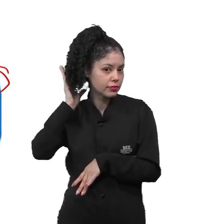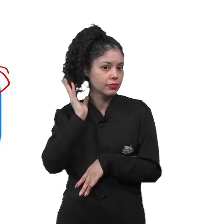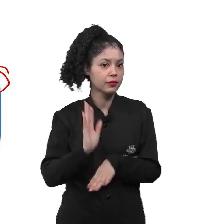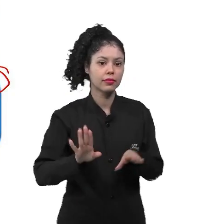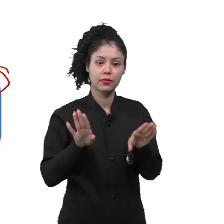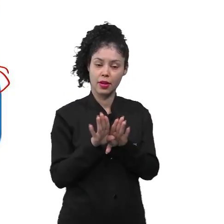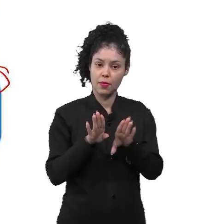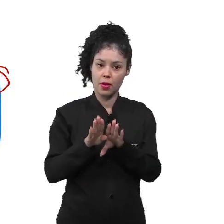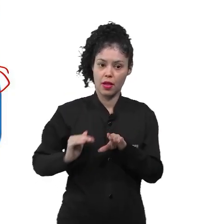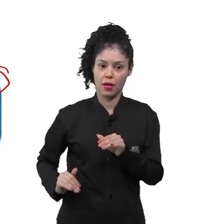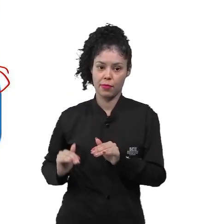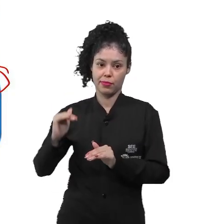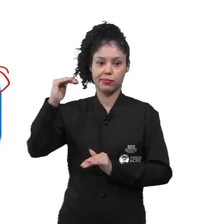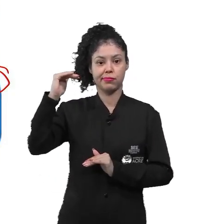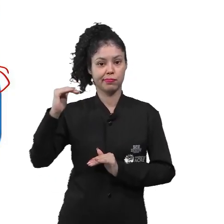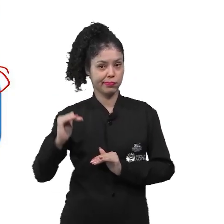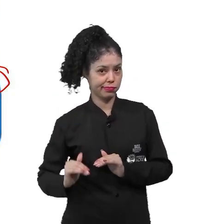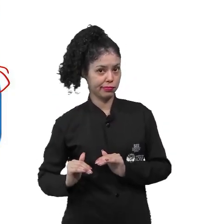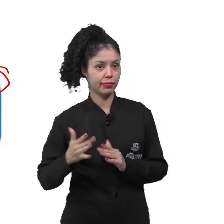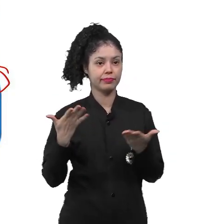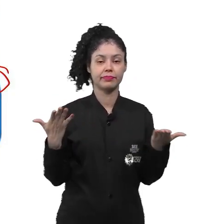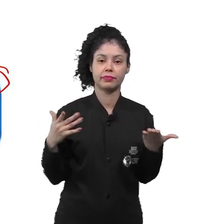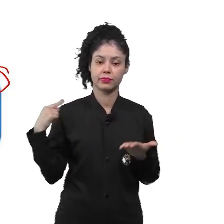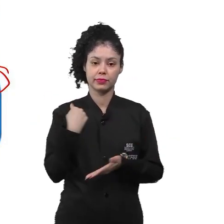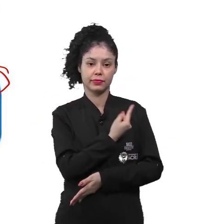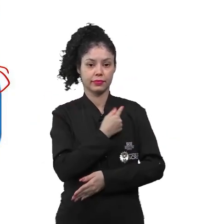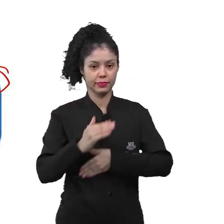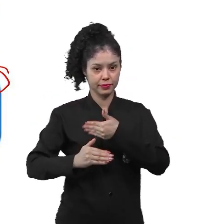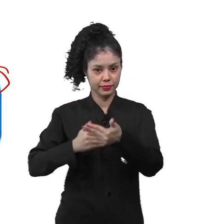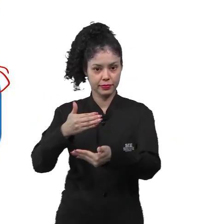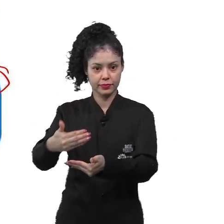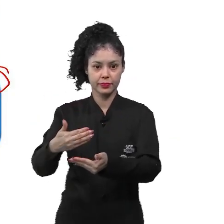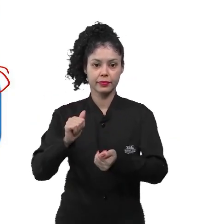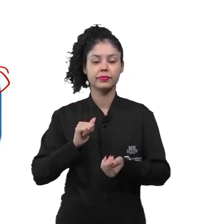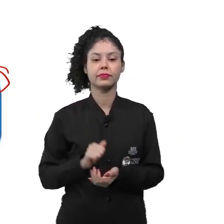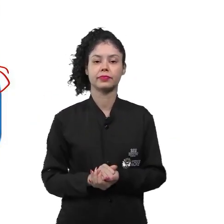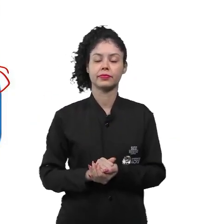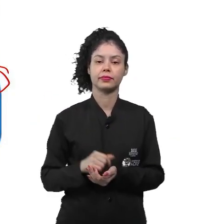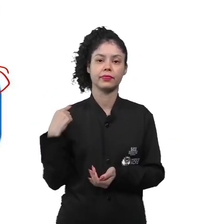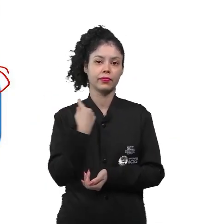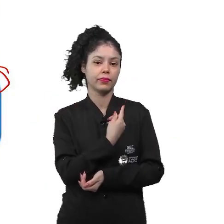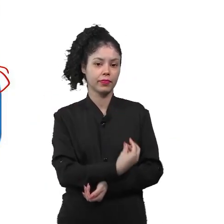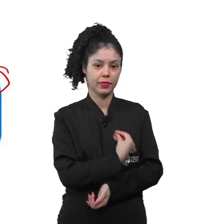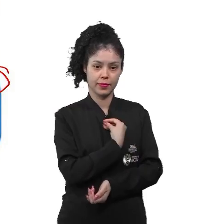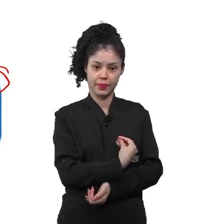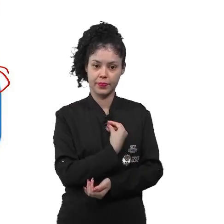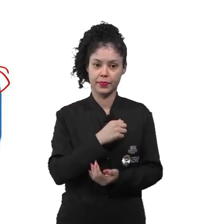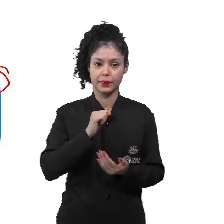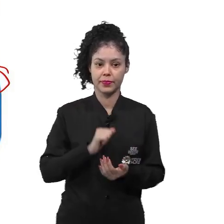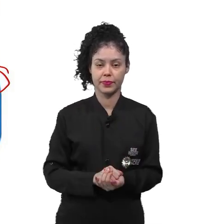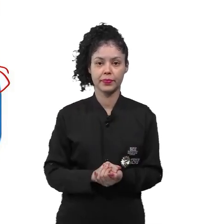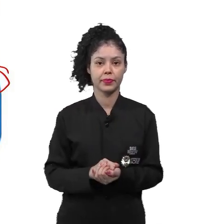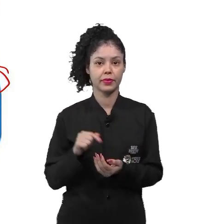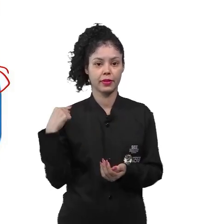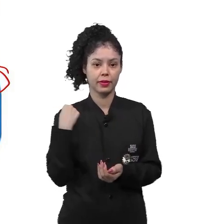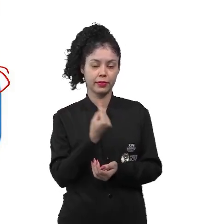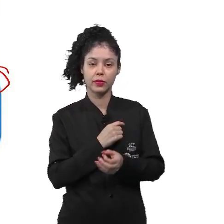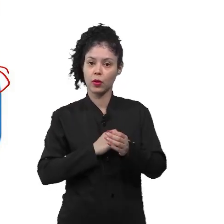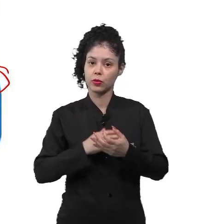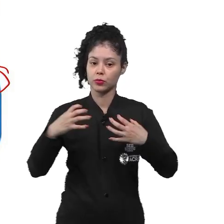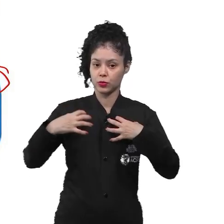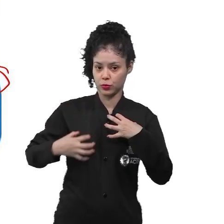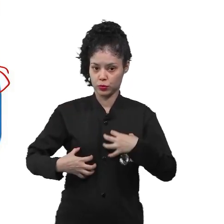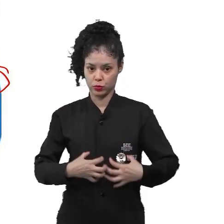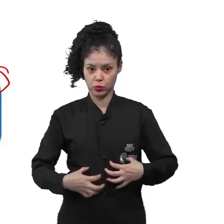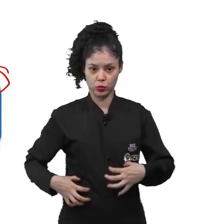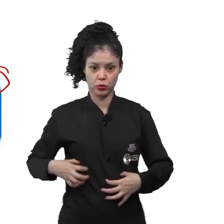o tamanho, né, o provável tamanho que a gente vai desenvolver ali ao longo da nossa vida. Então, aqui a gente tem o nosso organismo,